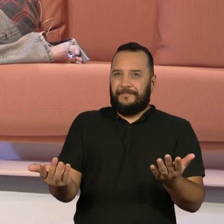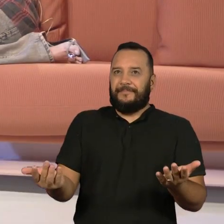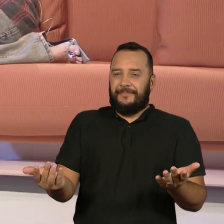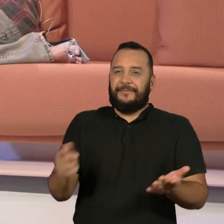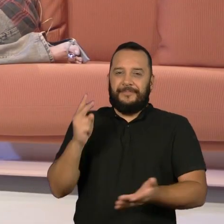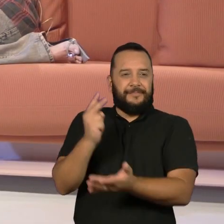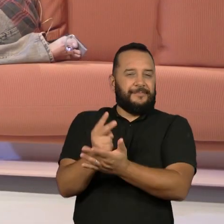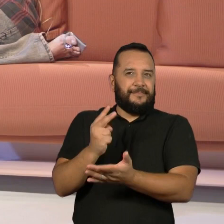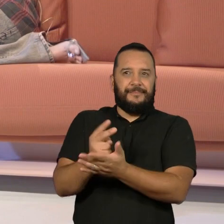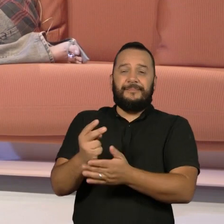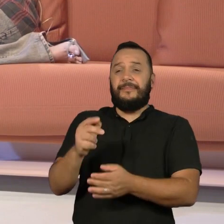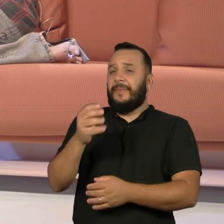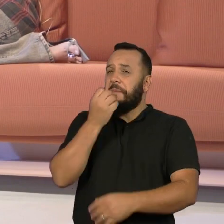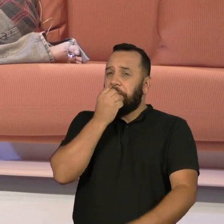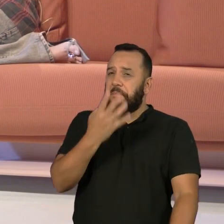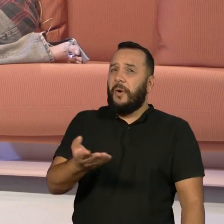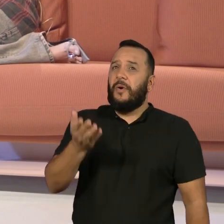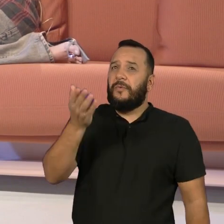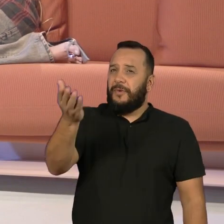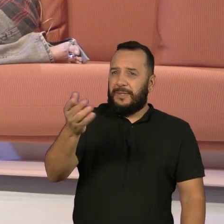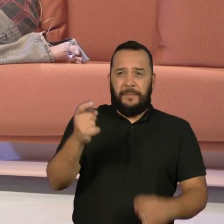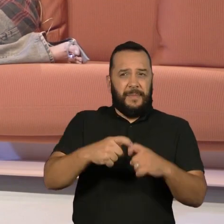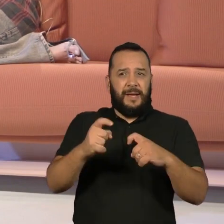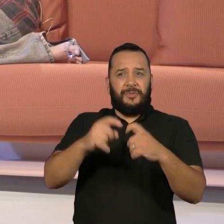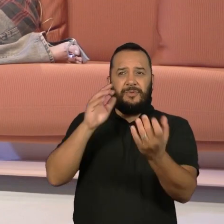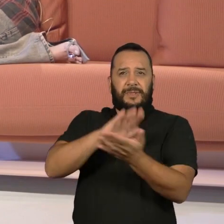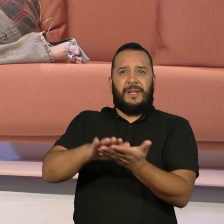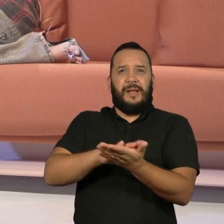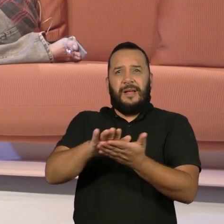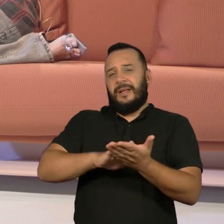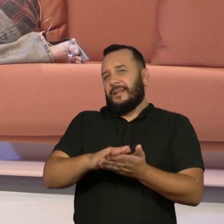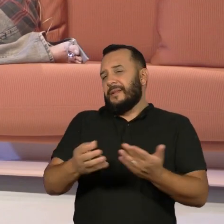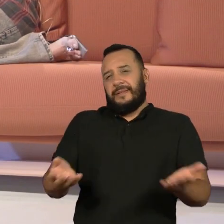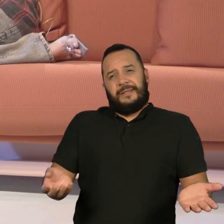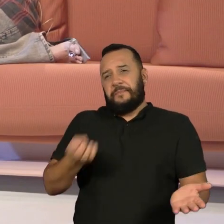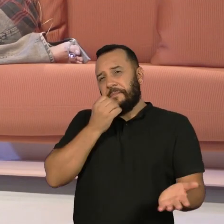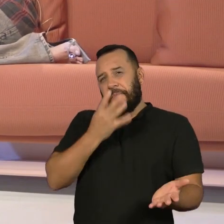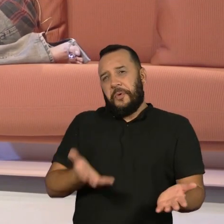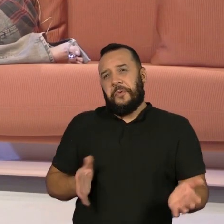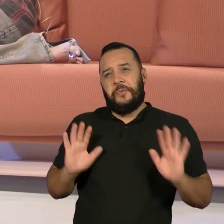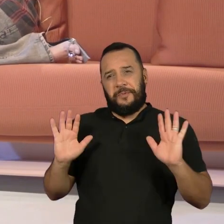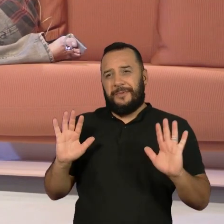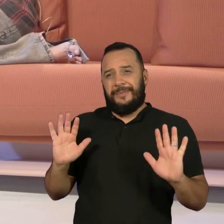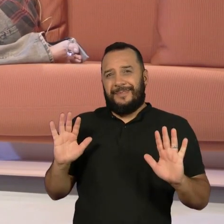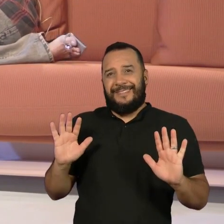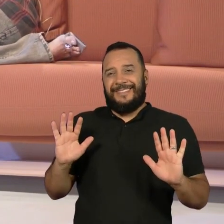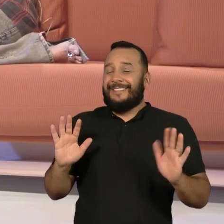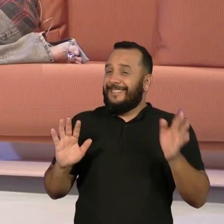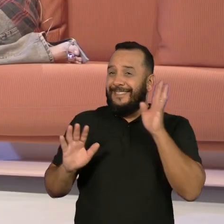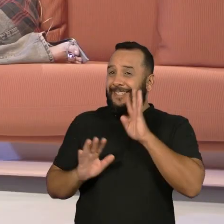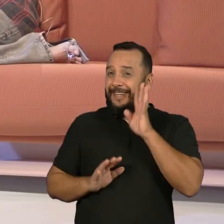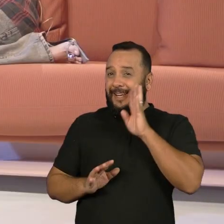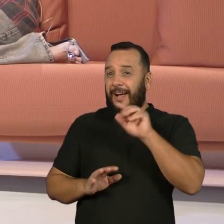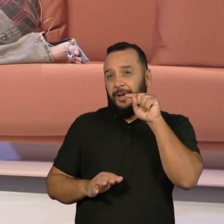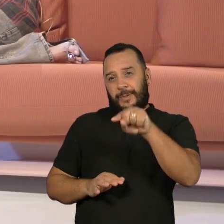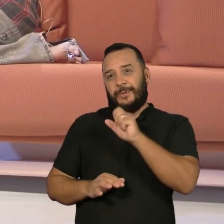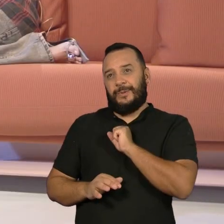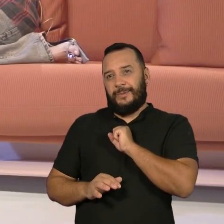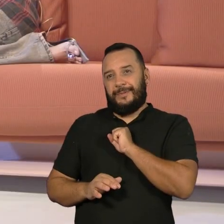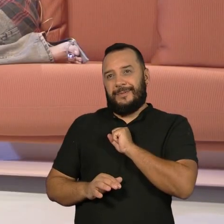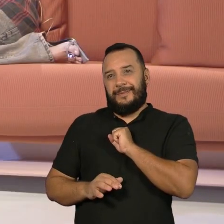sempre falam isso. Ainda bem que você não virou médica, né? Imagina. E é tão legal isso, né?